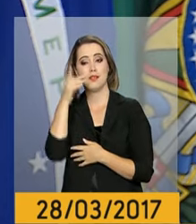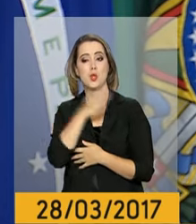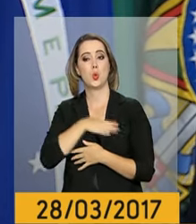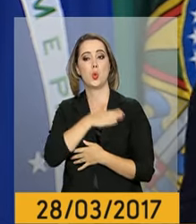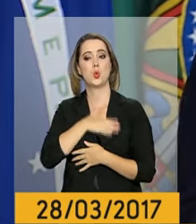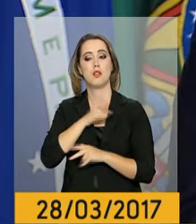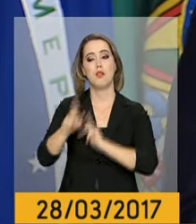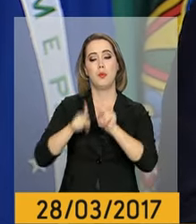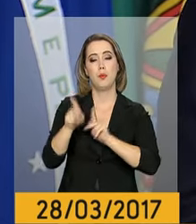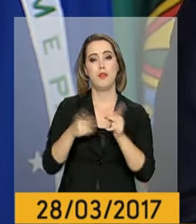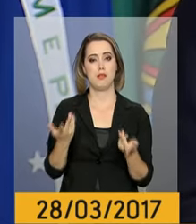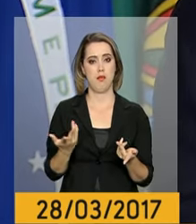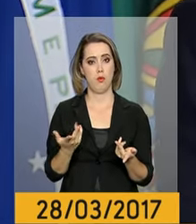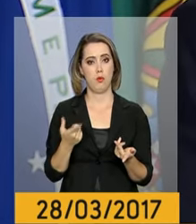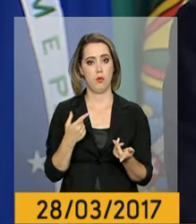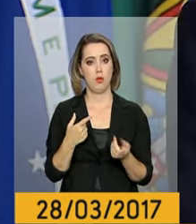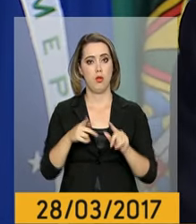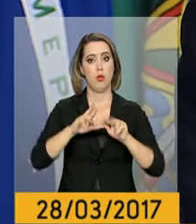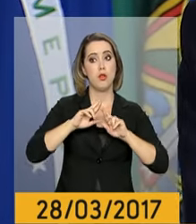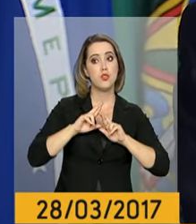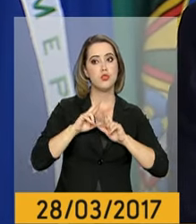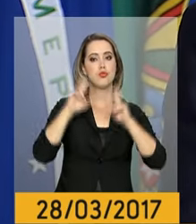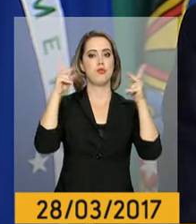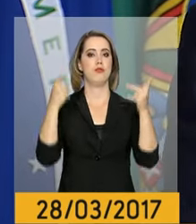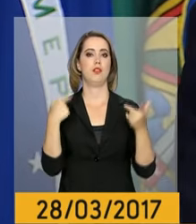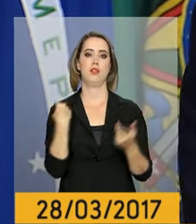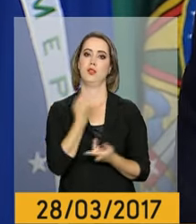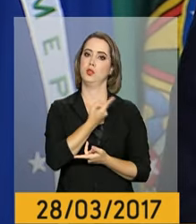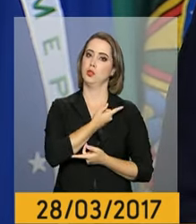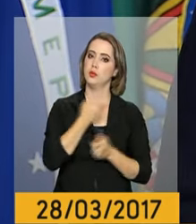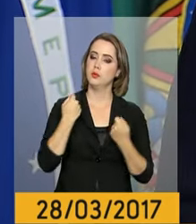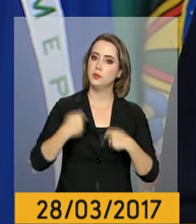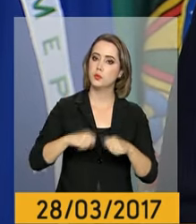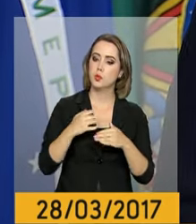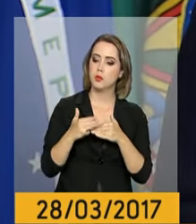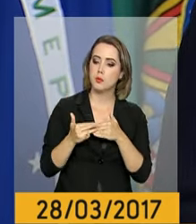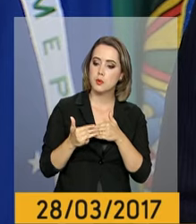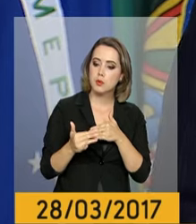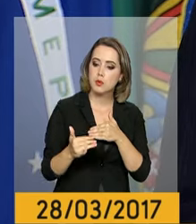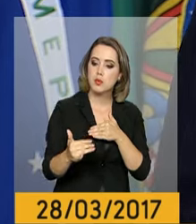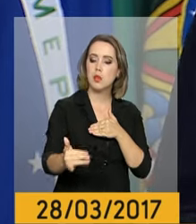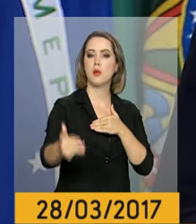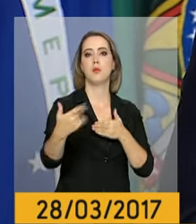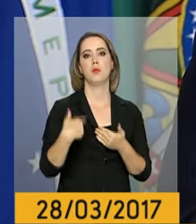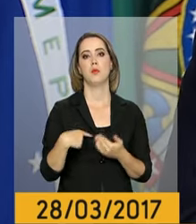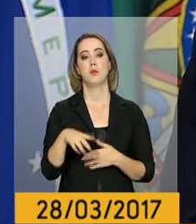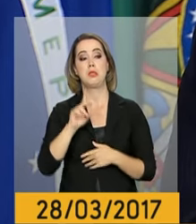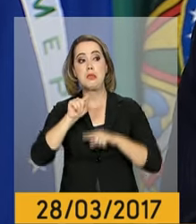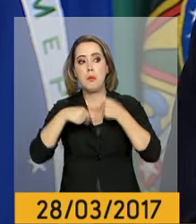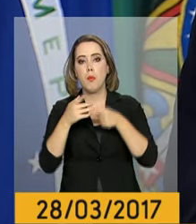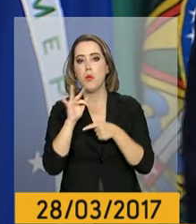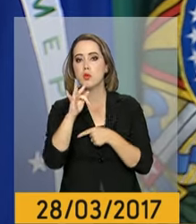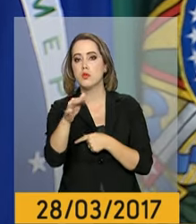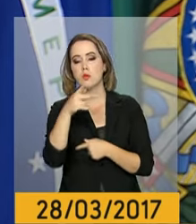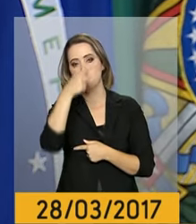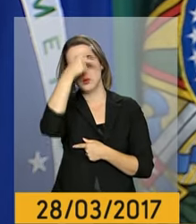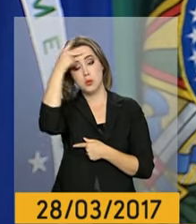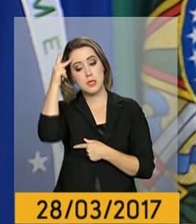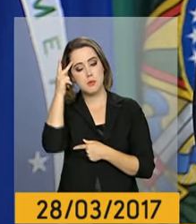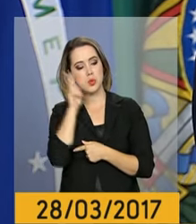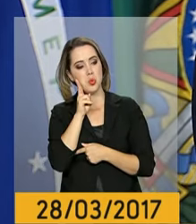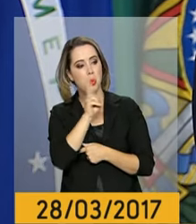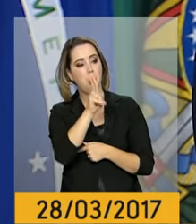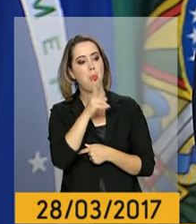ditas populares que demandam muitas vezes uma passagem do tempo para ser reconhecido o que nós estamos